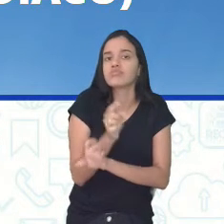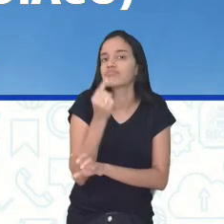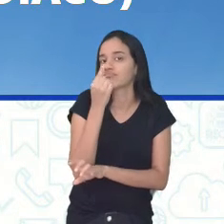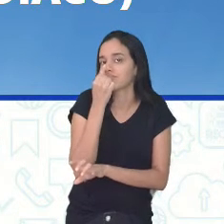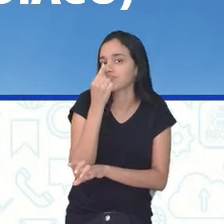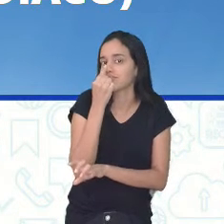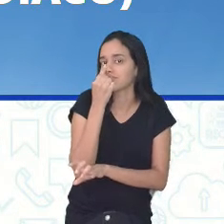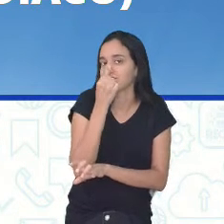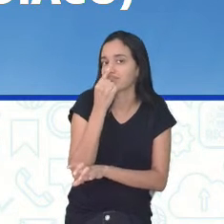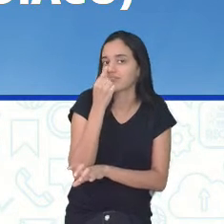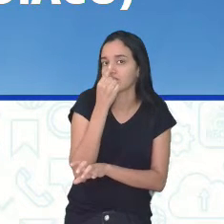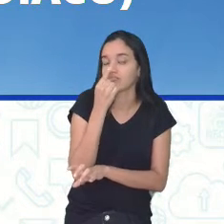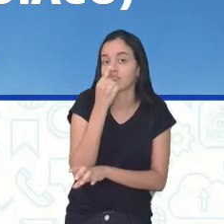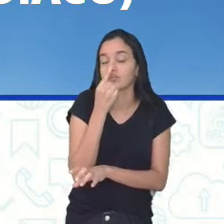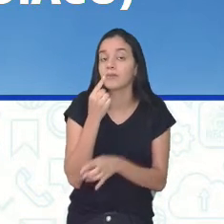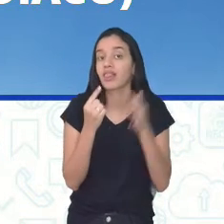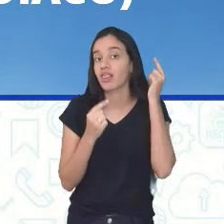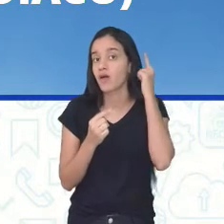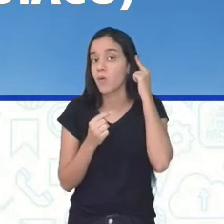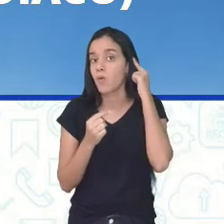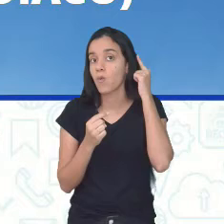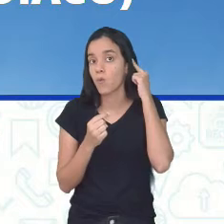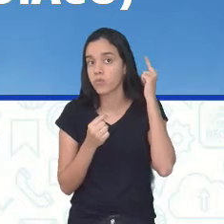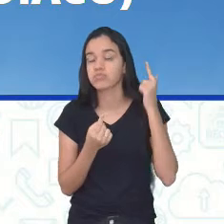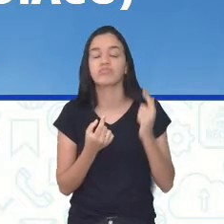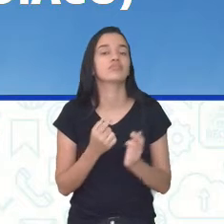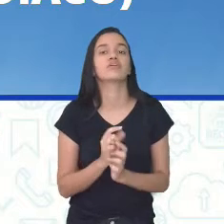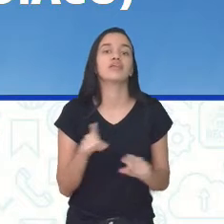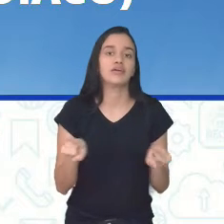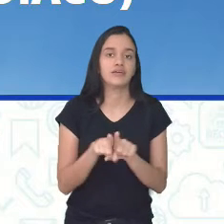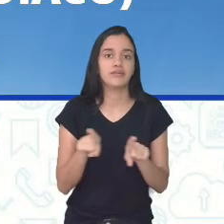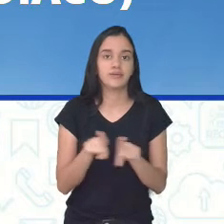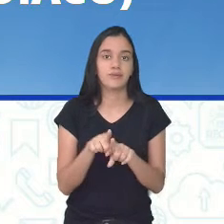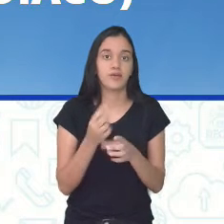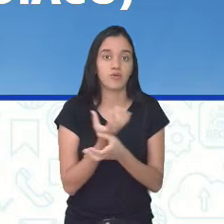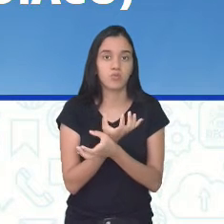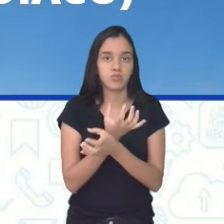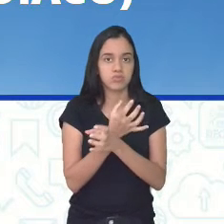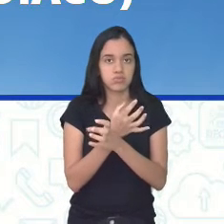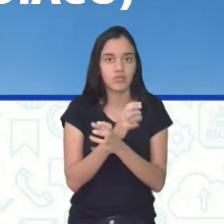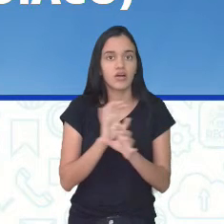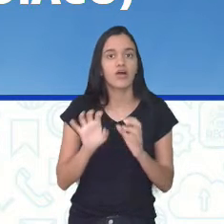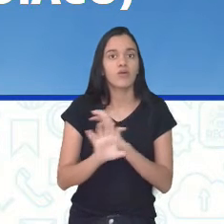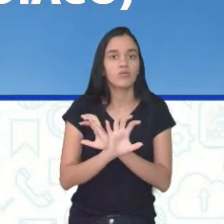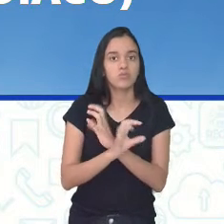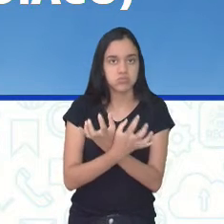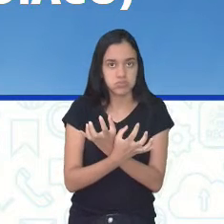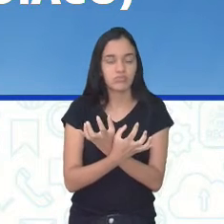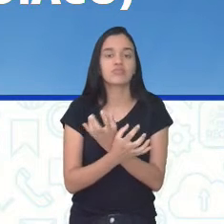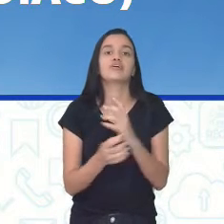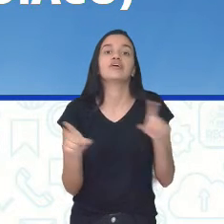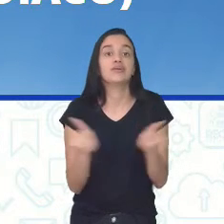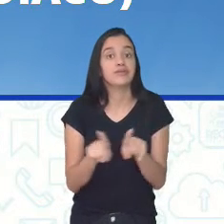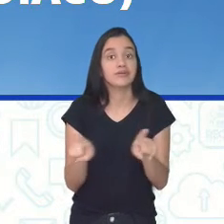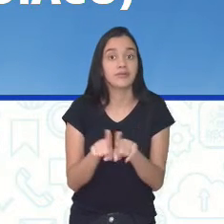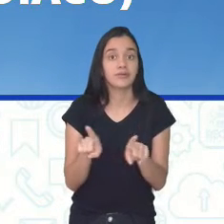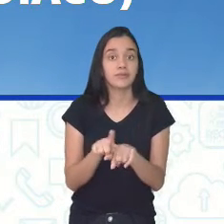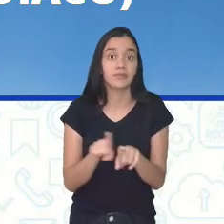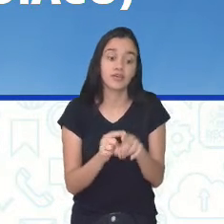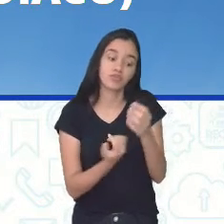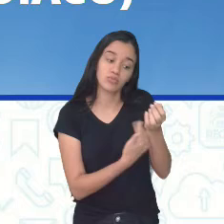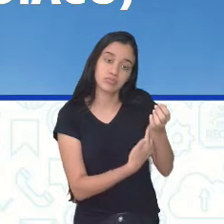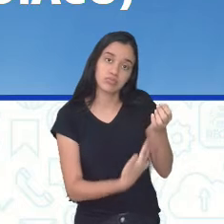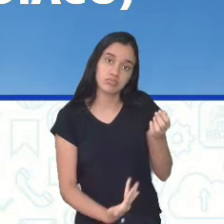do nariz e também na orelha, então a gente vai ver isso. O tecido ósseo, que forma o nosso esqueleto. O tecido sanguíneo, né,